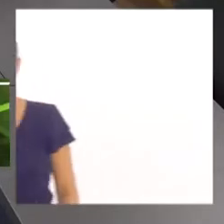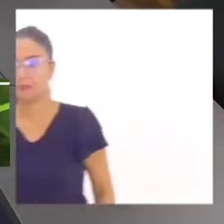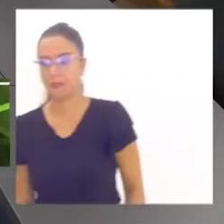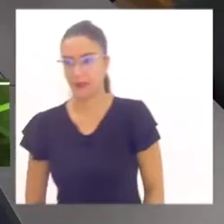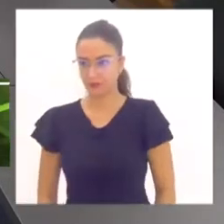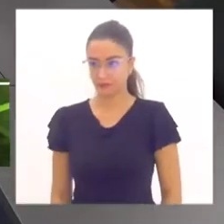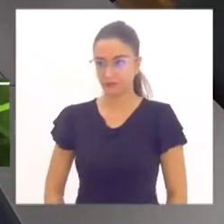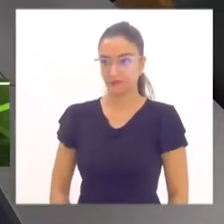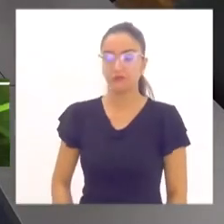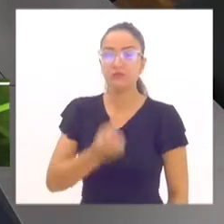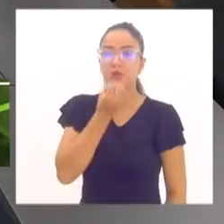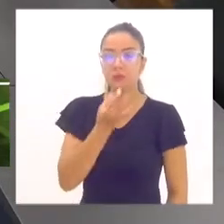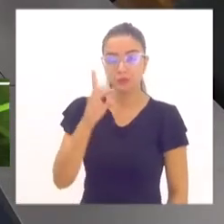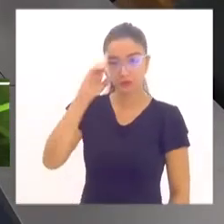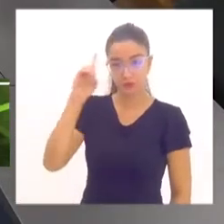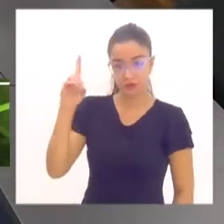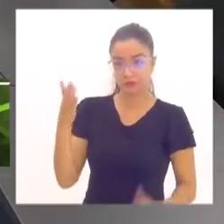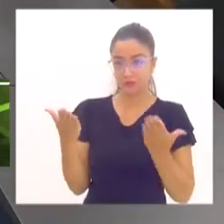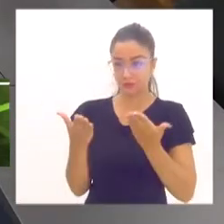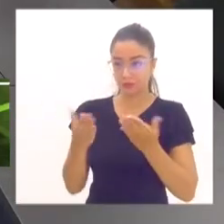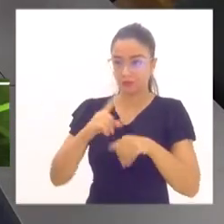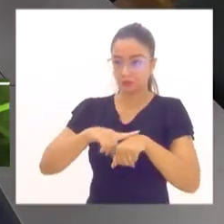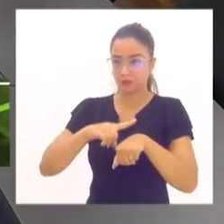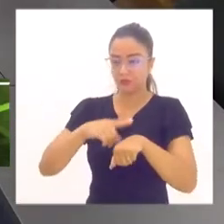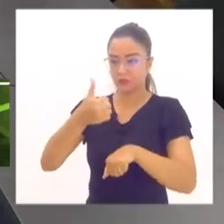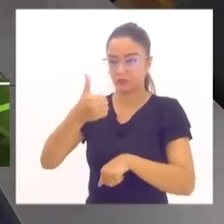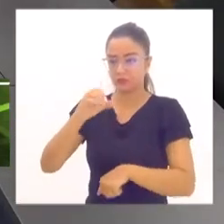às 10 horas e 20 minutos